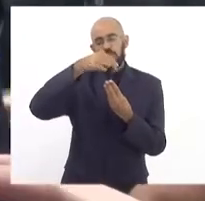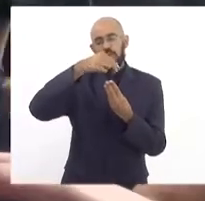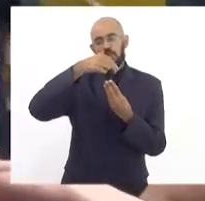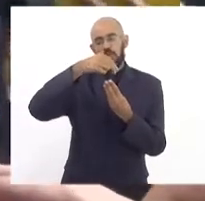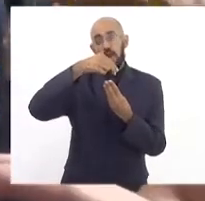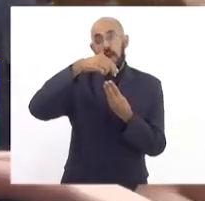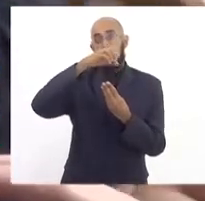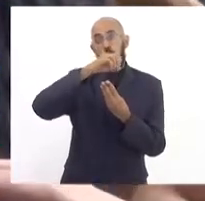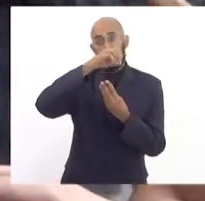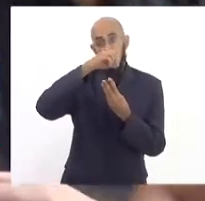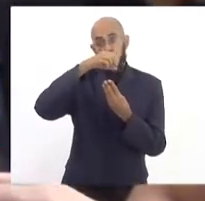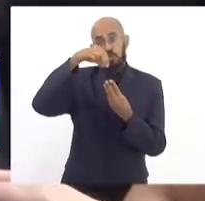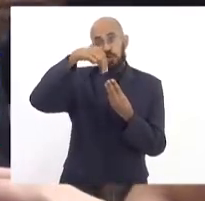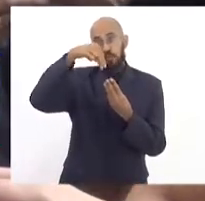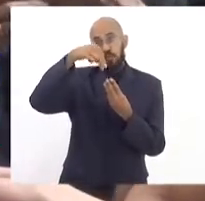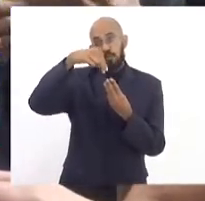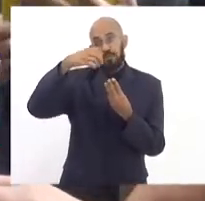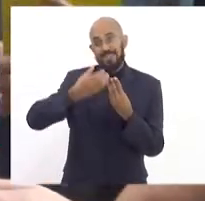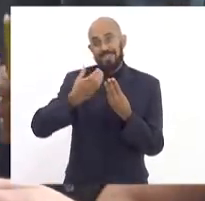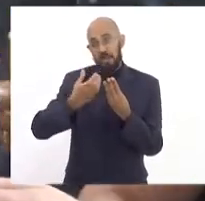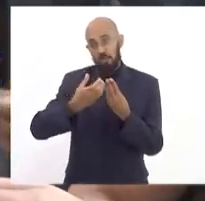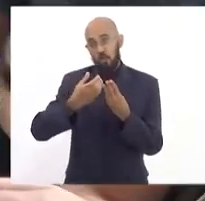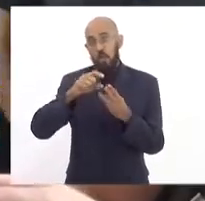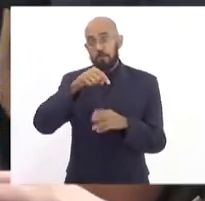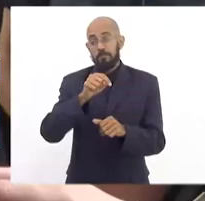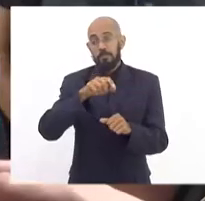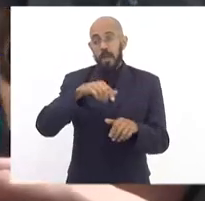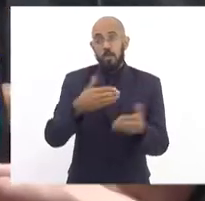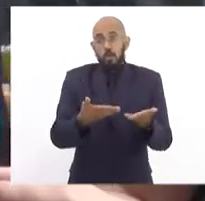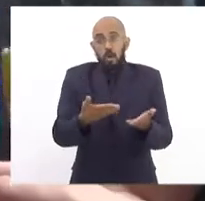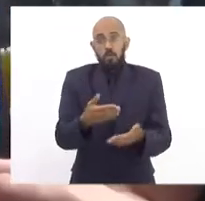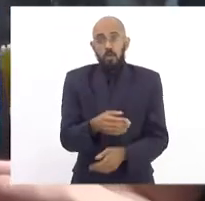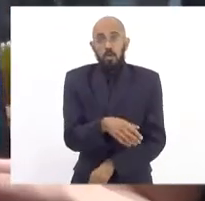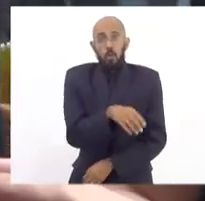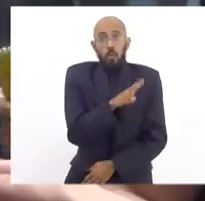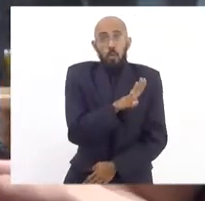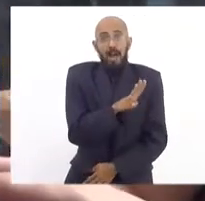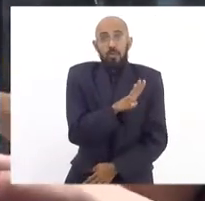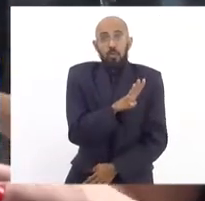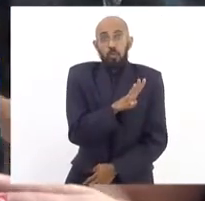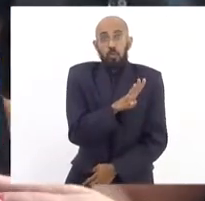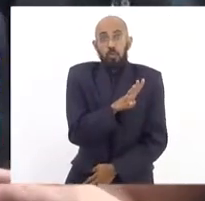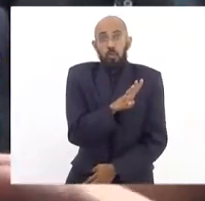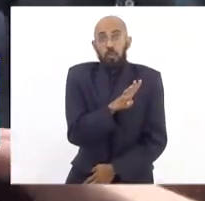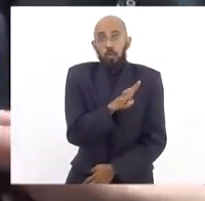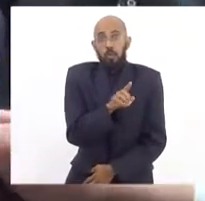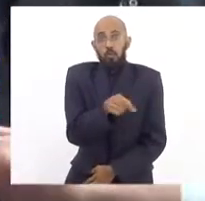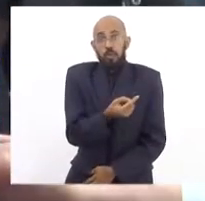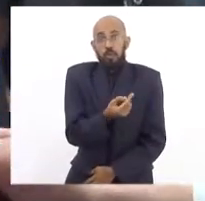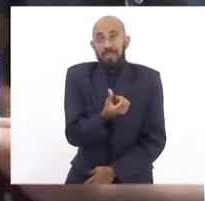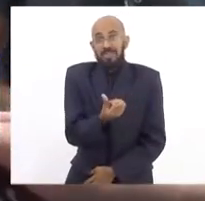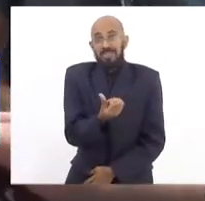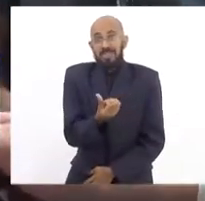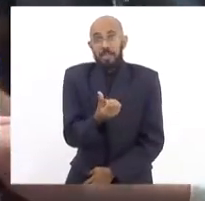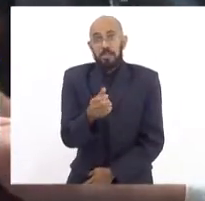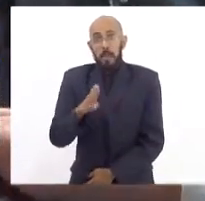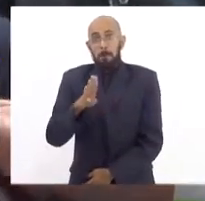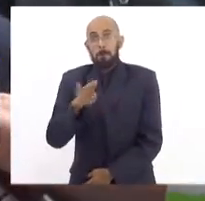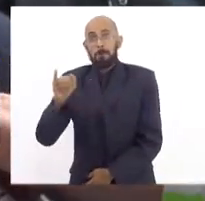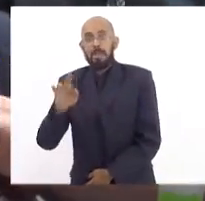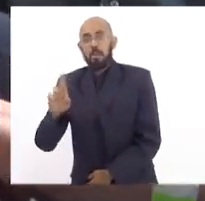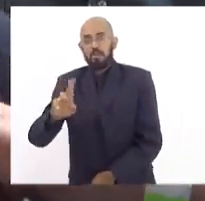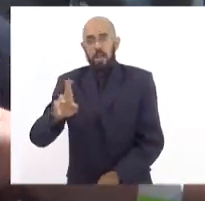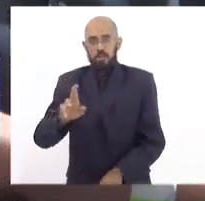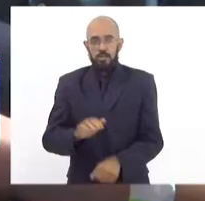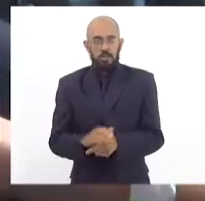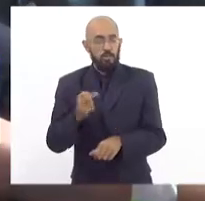ano, a arrecadação foi 4,60 milhões. 4 bilhões e 60 milhões, mais que o dobro. Então, se nós fizermos uma